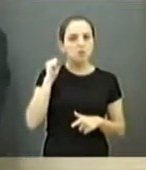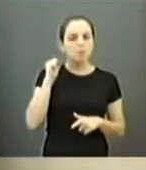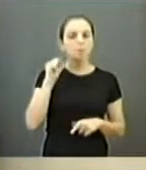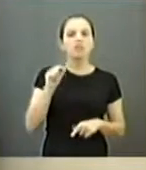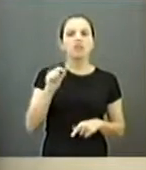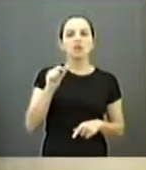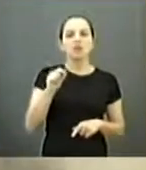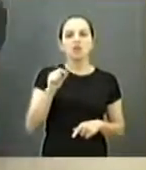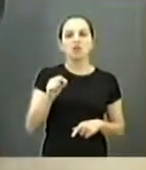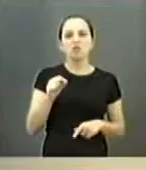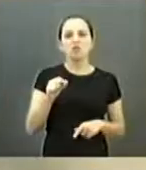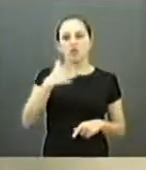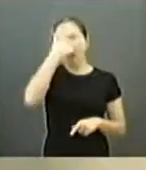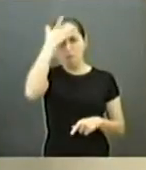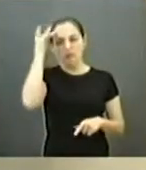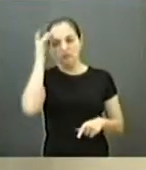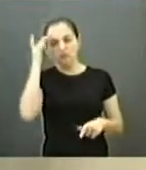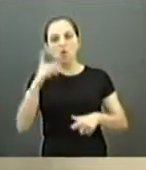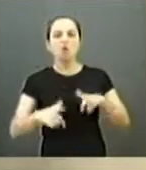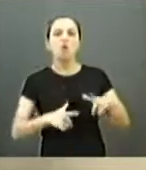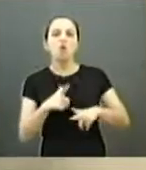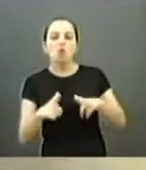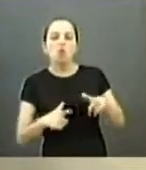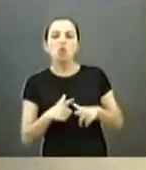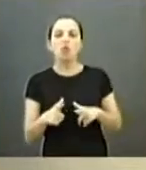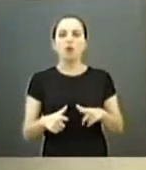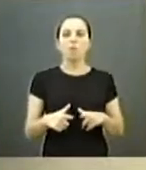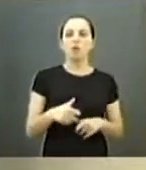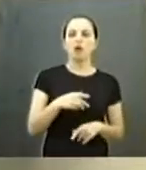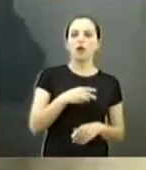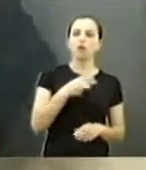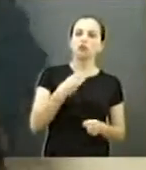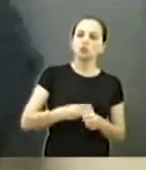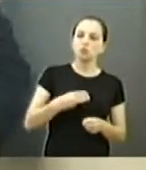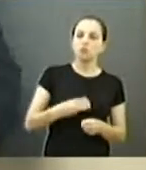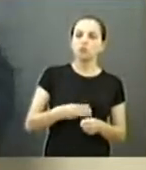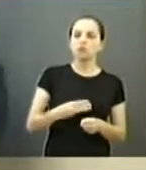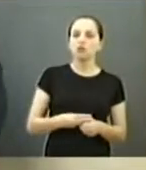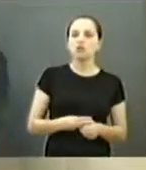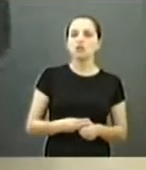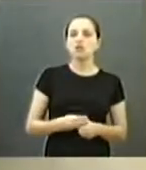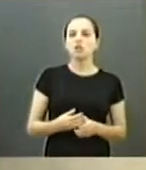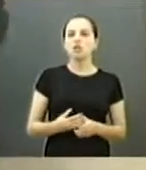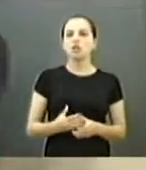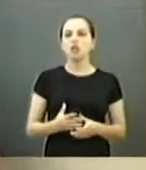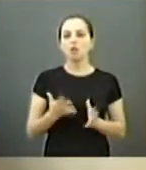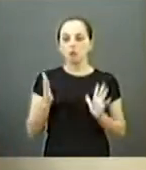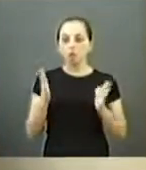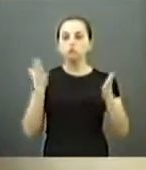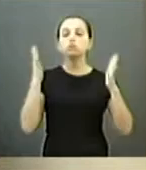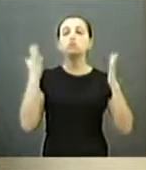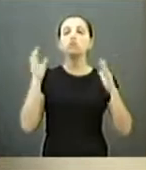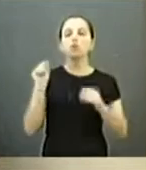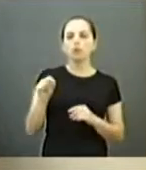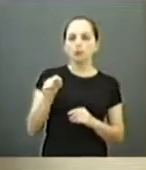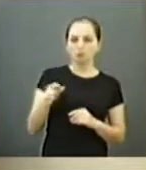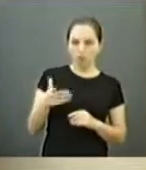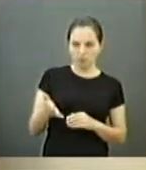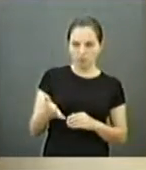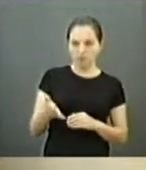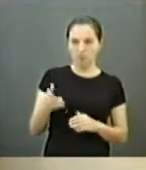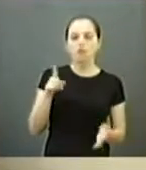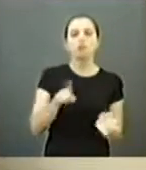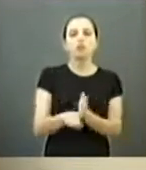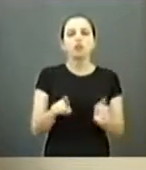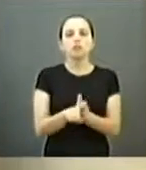isso? Se aconteceu isso, vai acontecer com outros segmentos da prefeitura, com outros funcionários públicos.